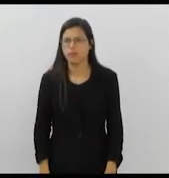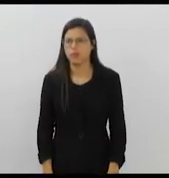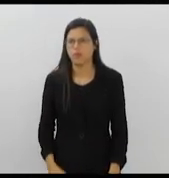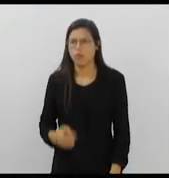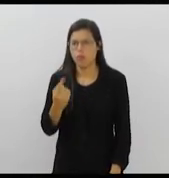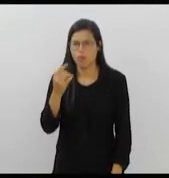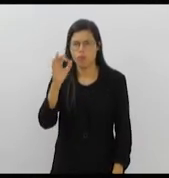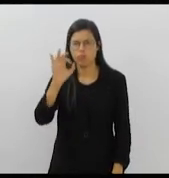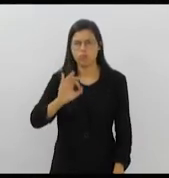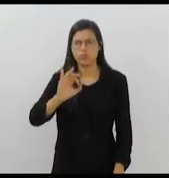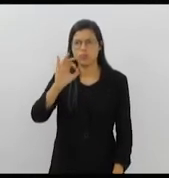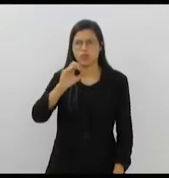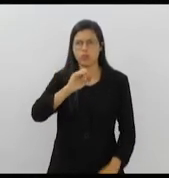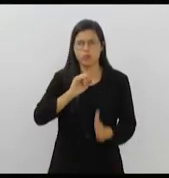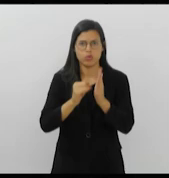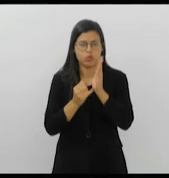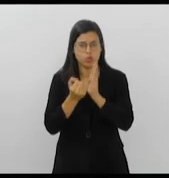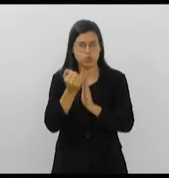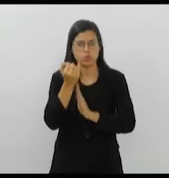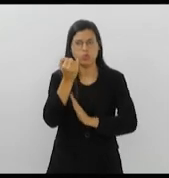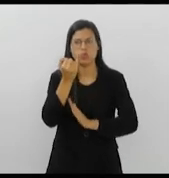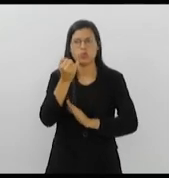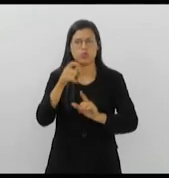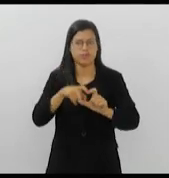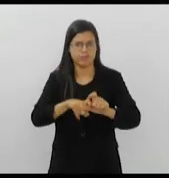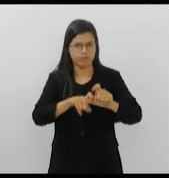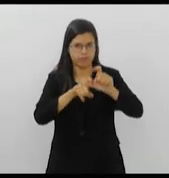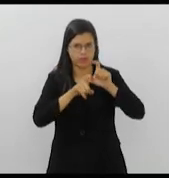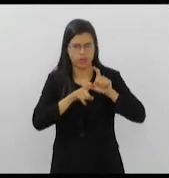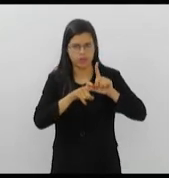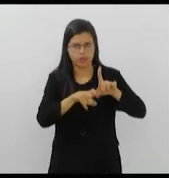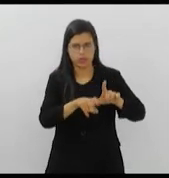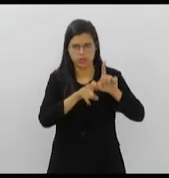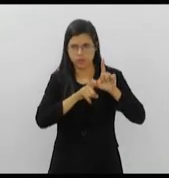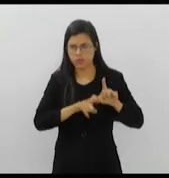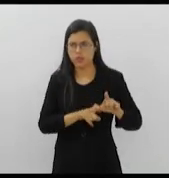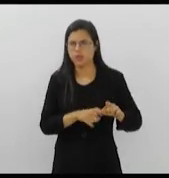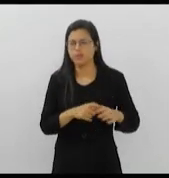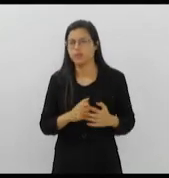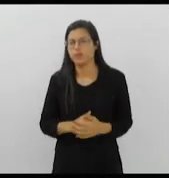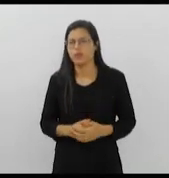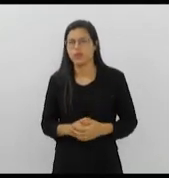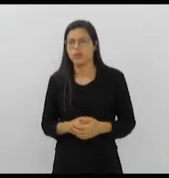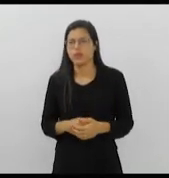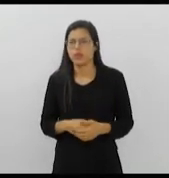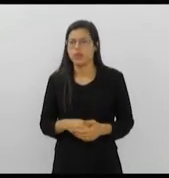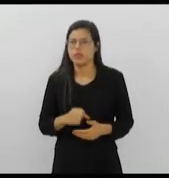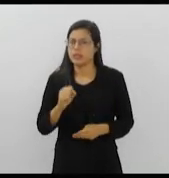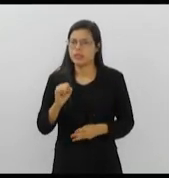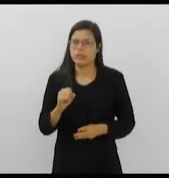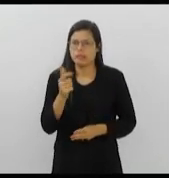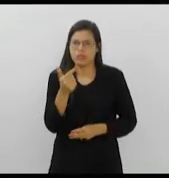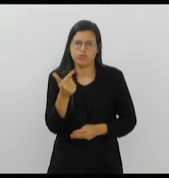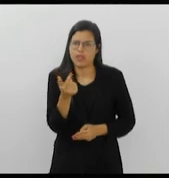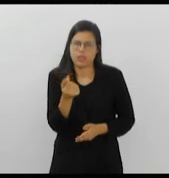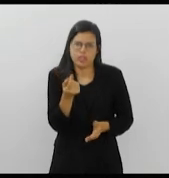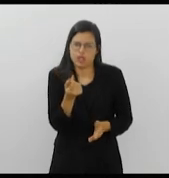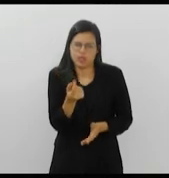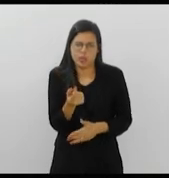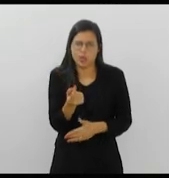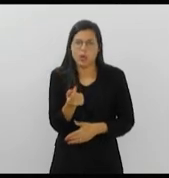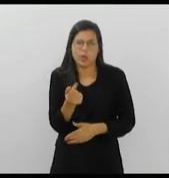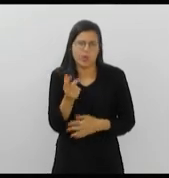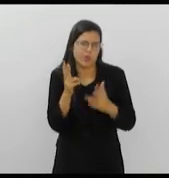1% de juros da dívida, para quem pudesse pagar em espécie. E quem não tivesse, como é o caso do Rio de Janeiro, de Minas